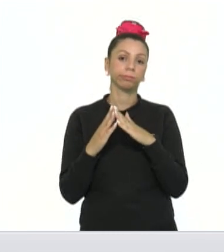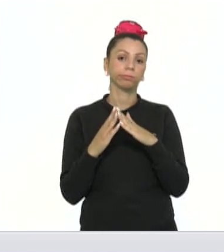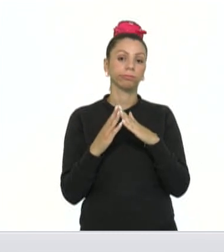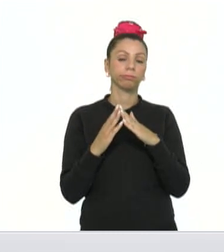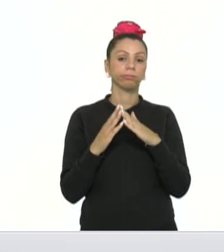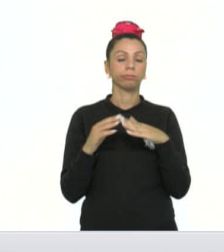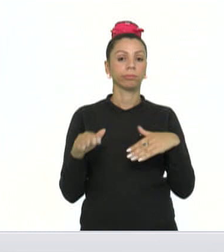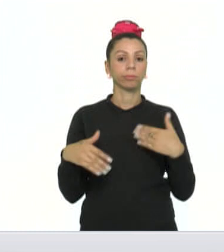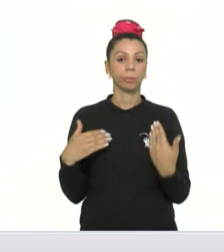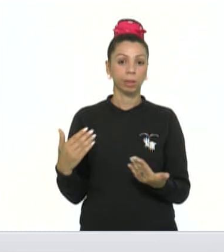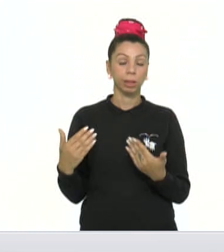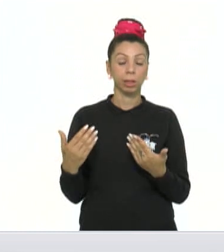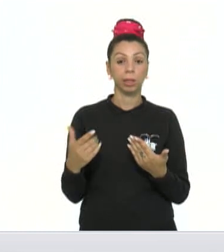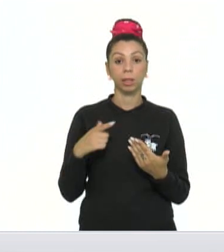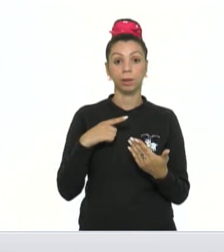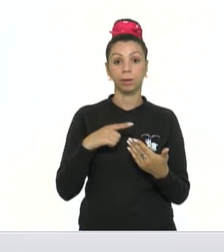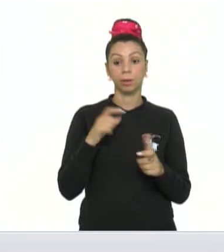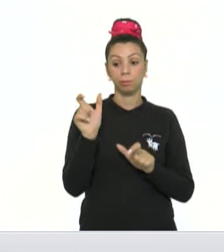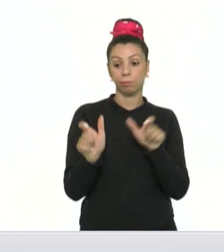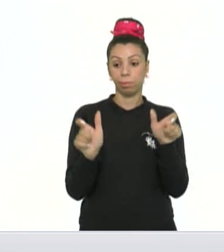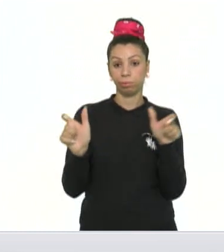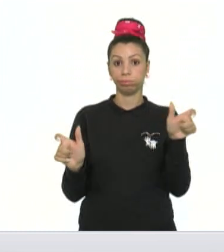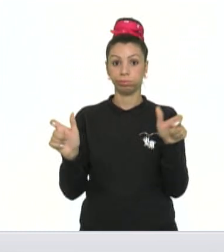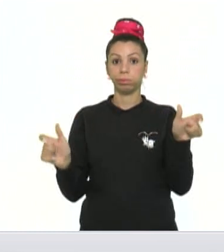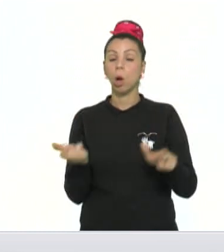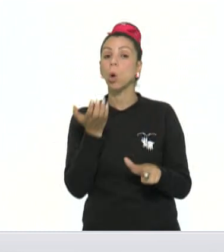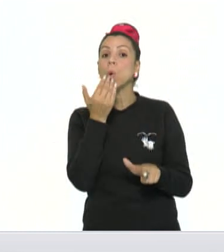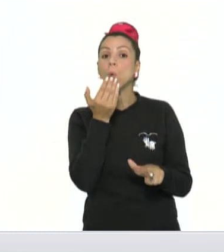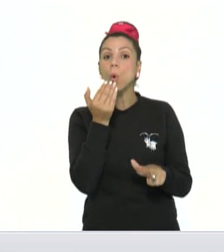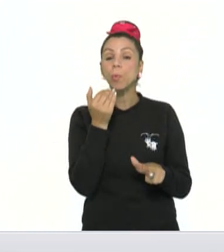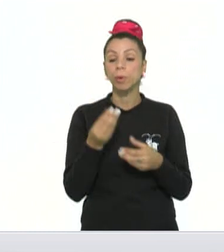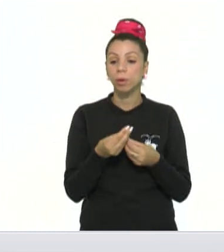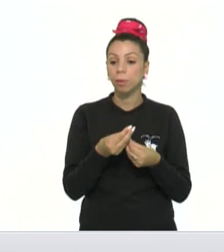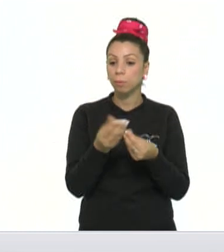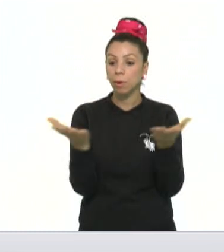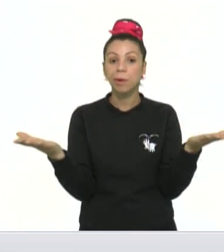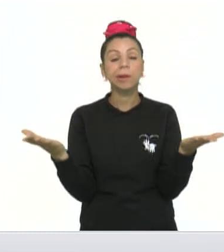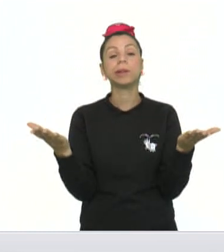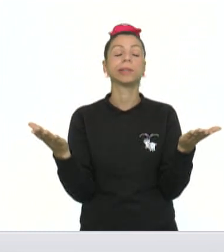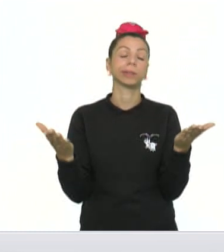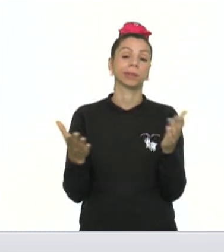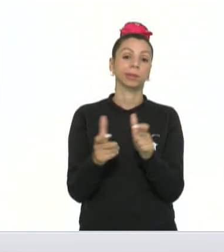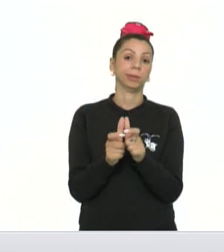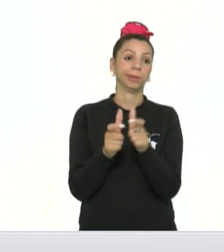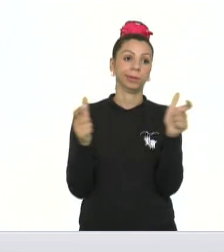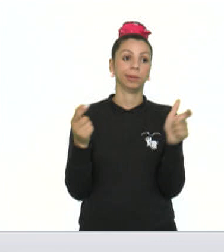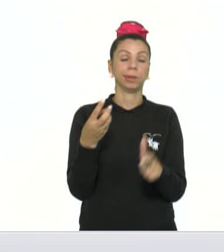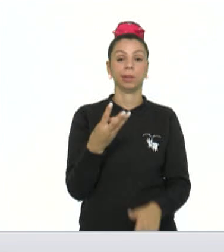coronavírus, o número de delivery de comida cresceu